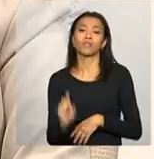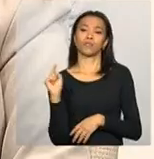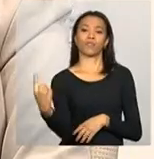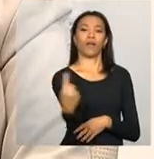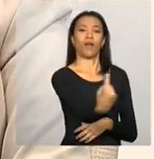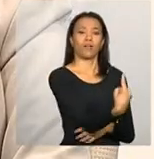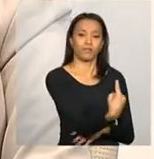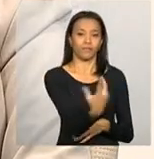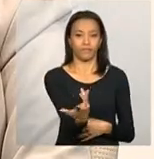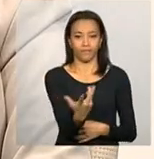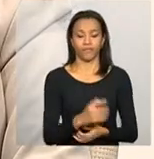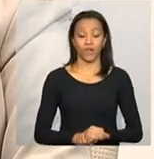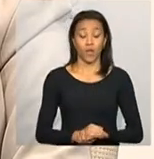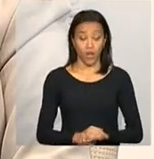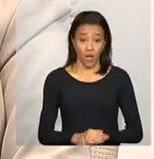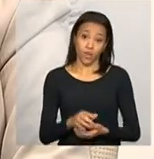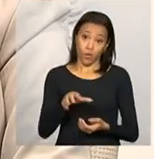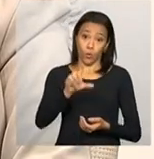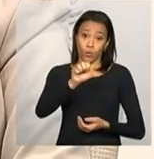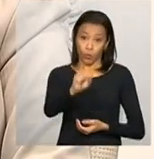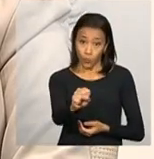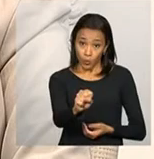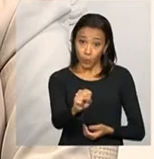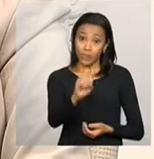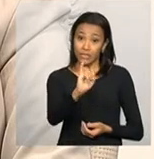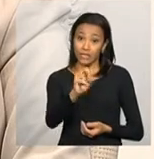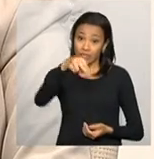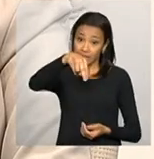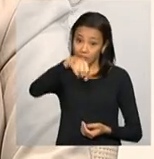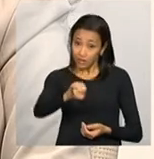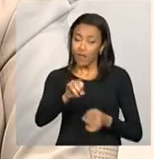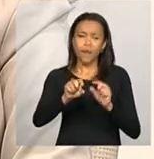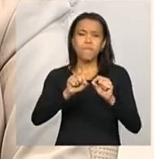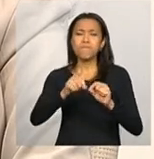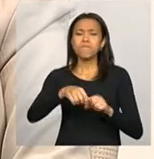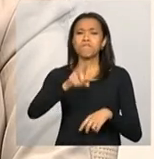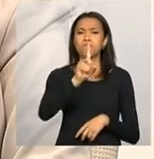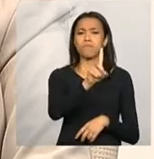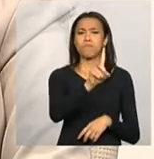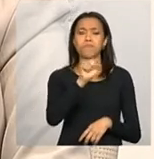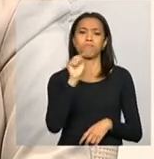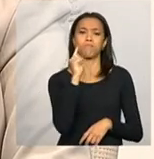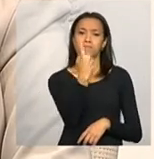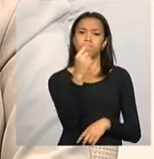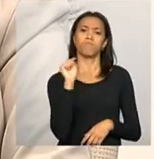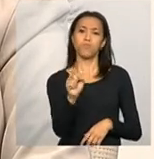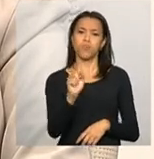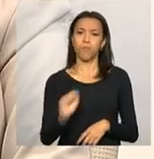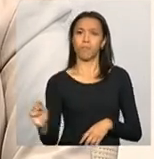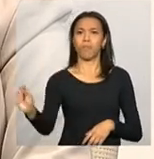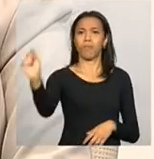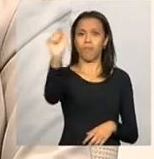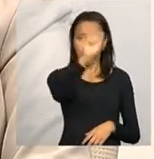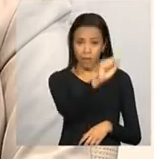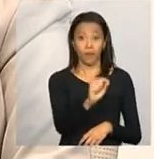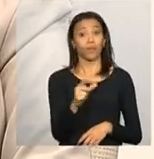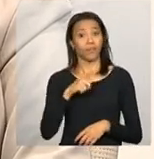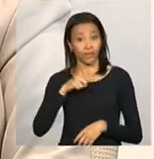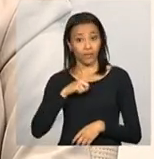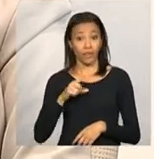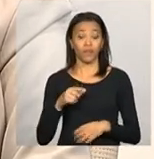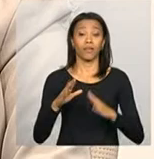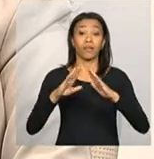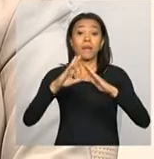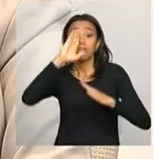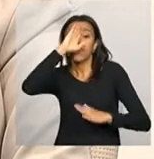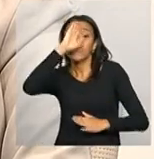Então, especificamente o SINE, considerando que a gente está falando de uma rede de 1.600 postos de atendimento no Brasil, que tem como função